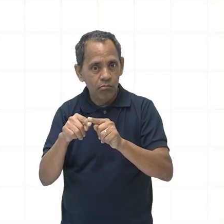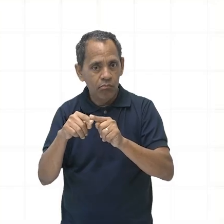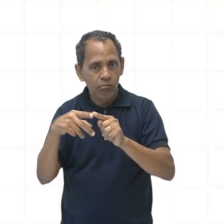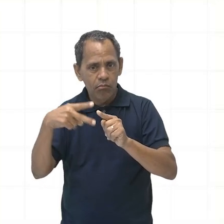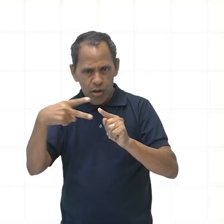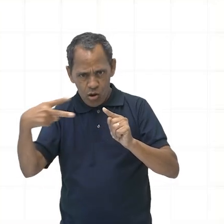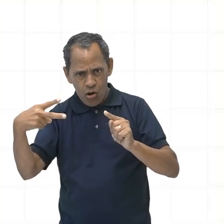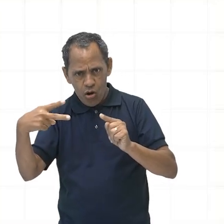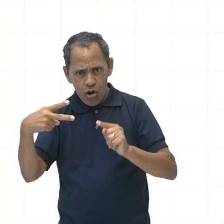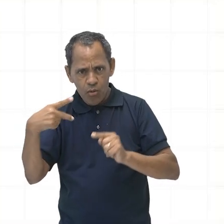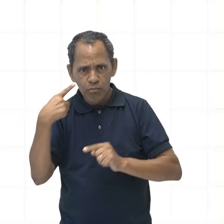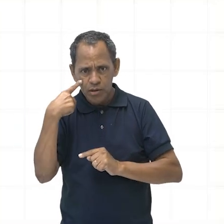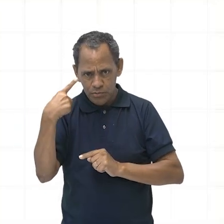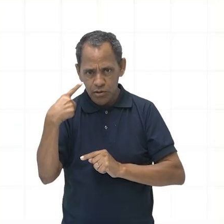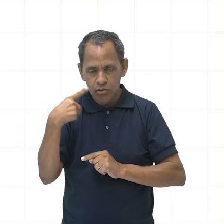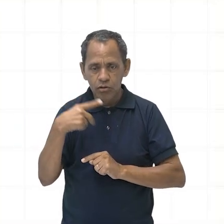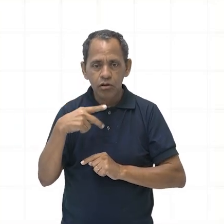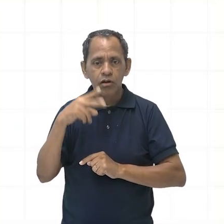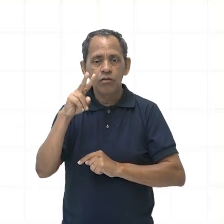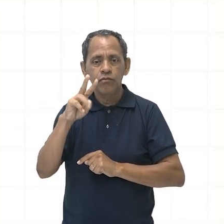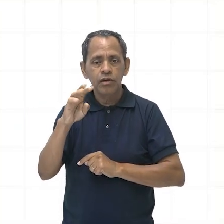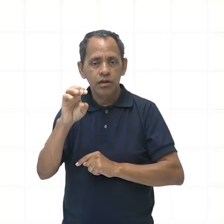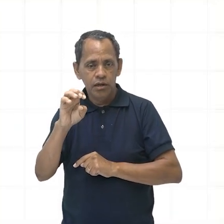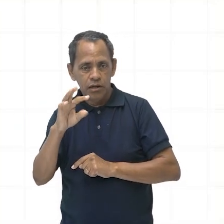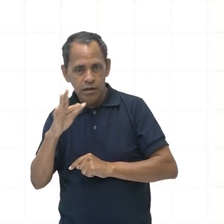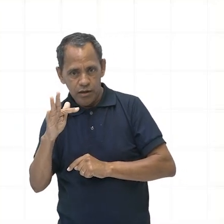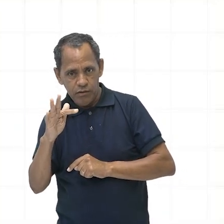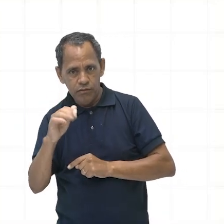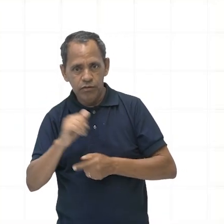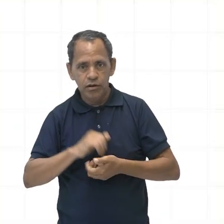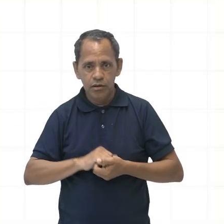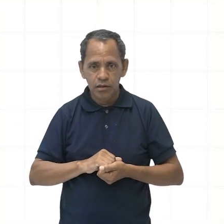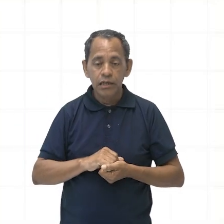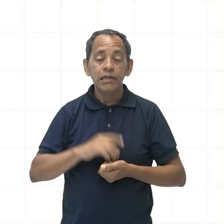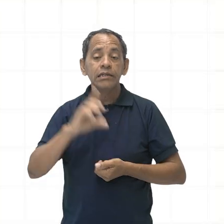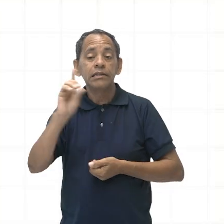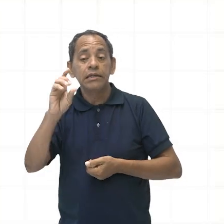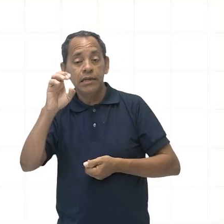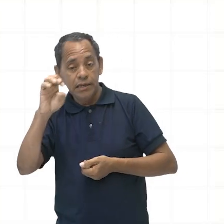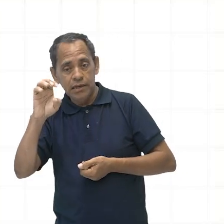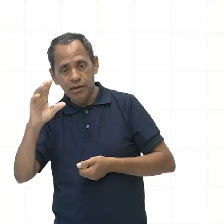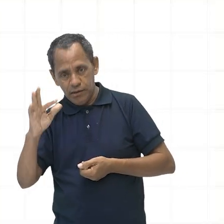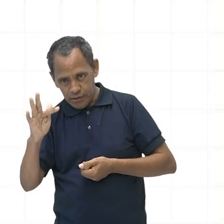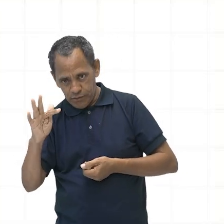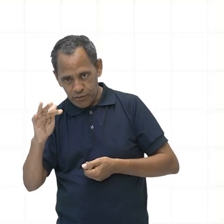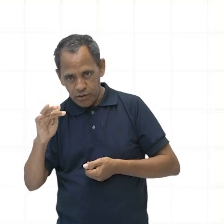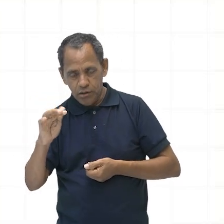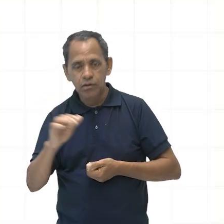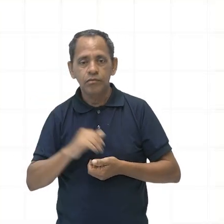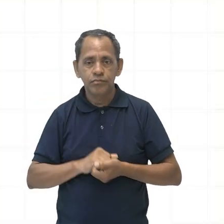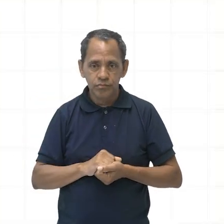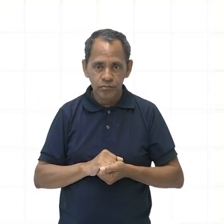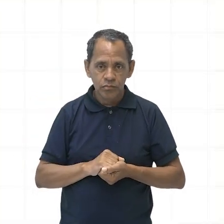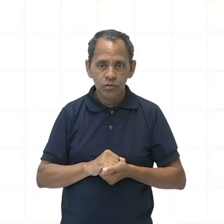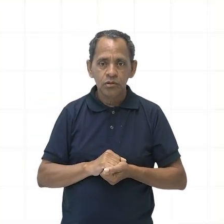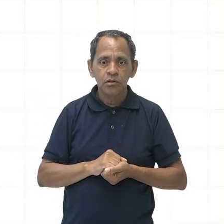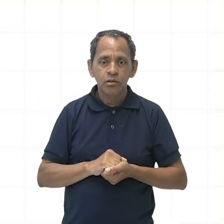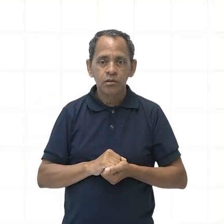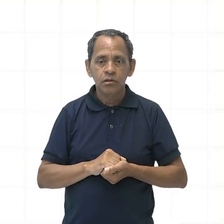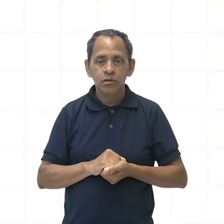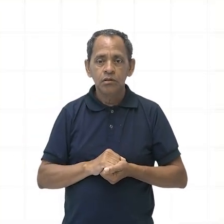triângulo DEF, tem as medidas 8, 6 e 10. Então, a gente tem que verificar se